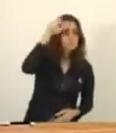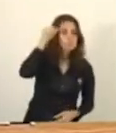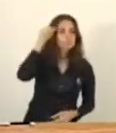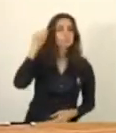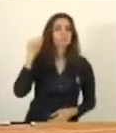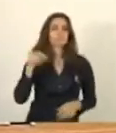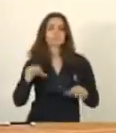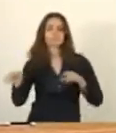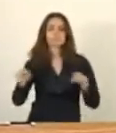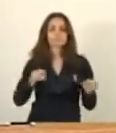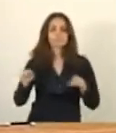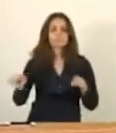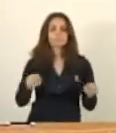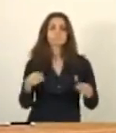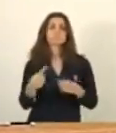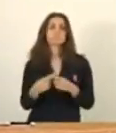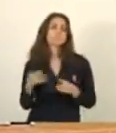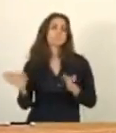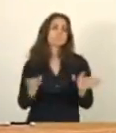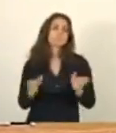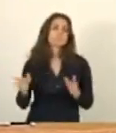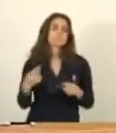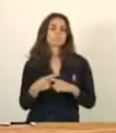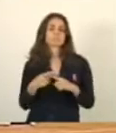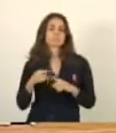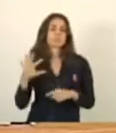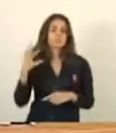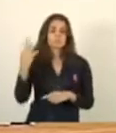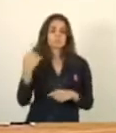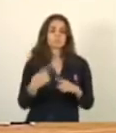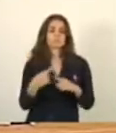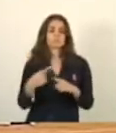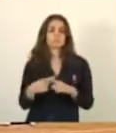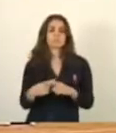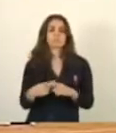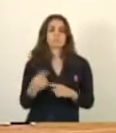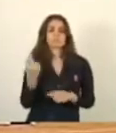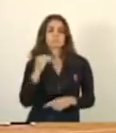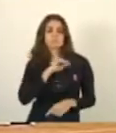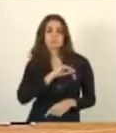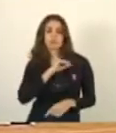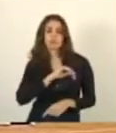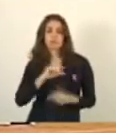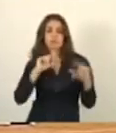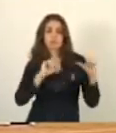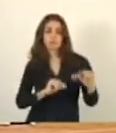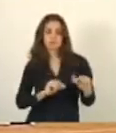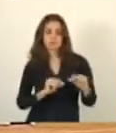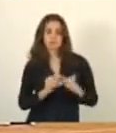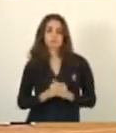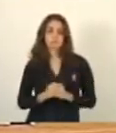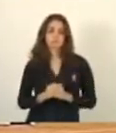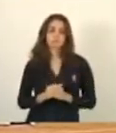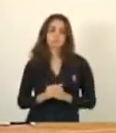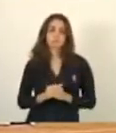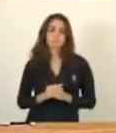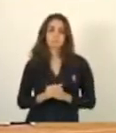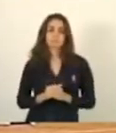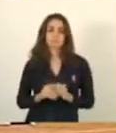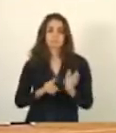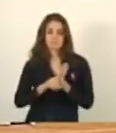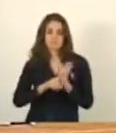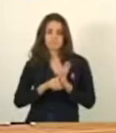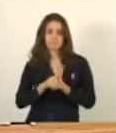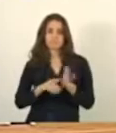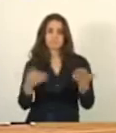numa escola particular. E por que que isso ocorre? Em virtude dos baixíssimos salários pagos no Brasil. Então, esse estudo que